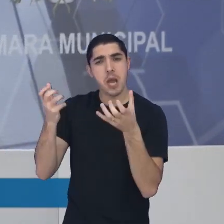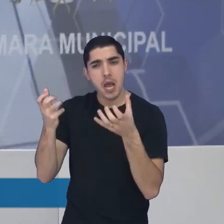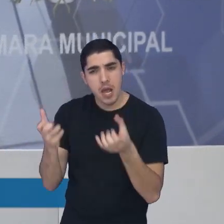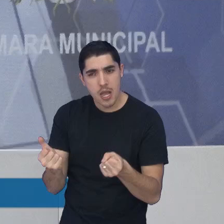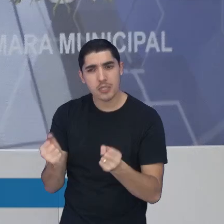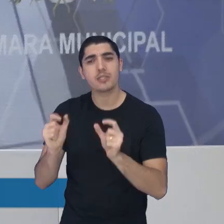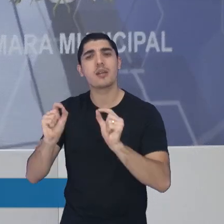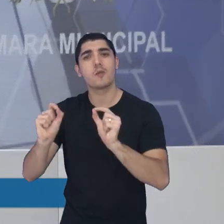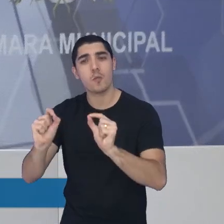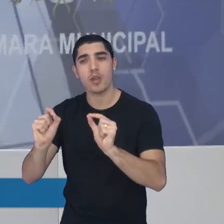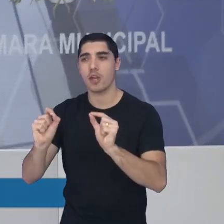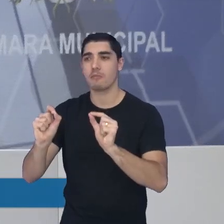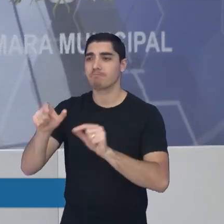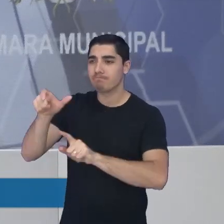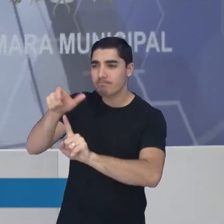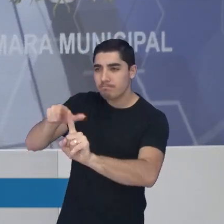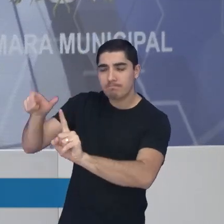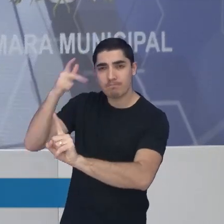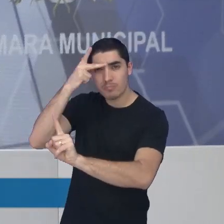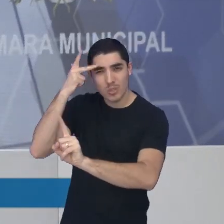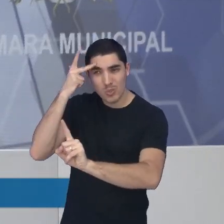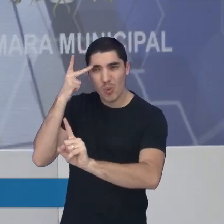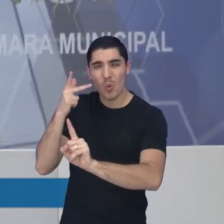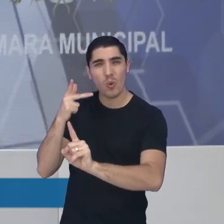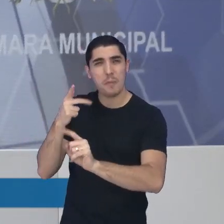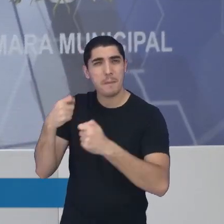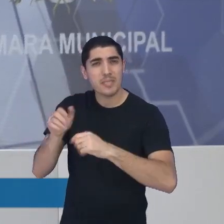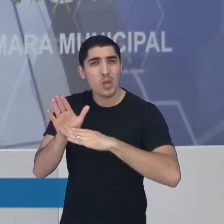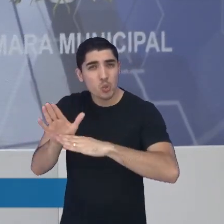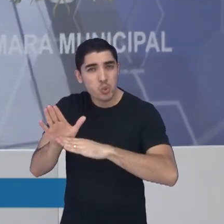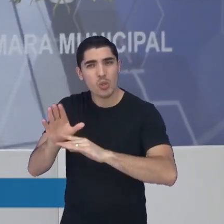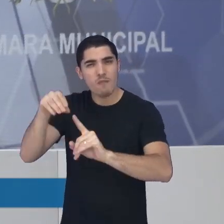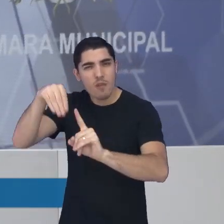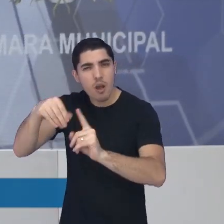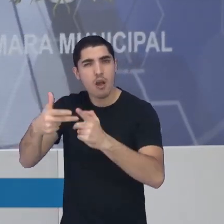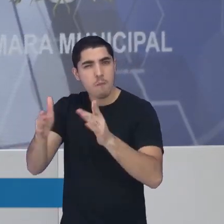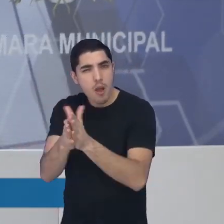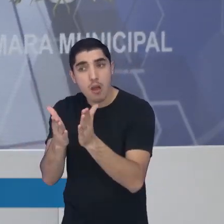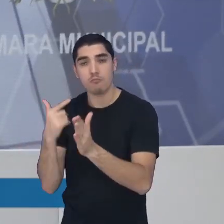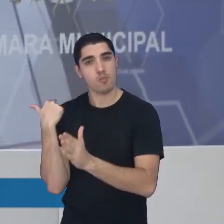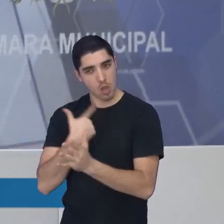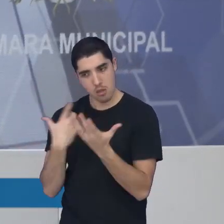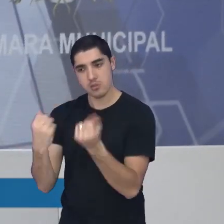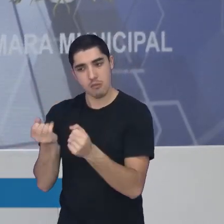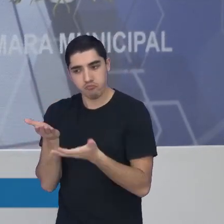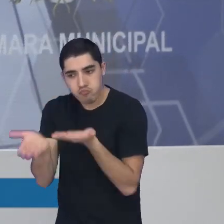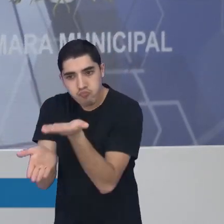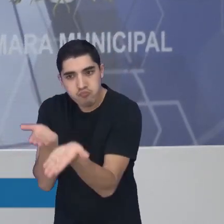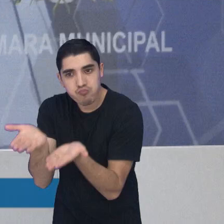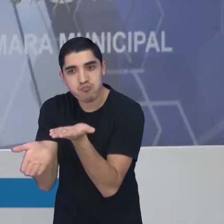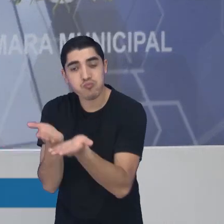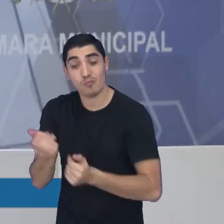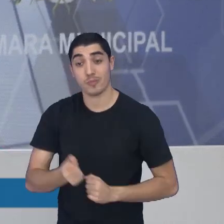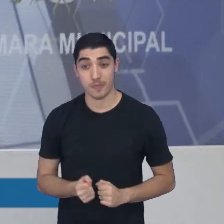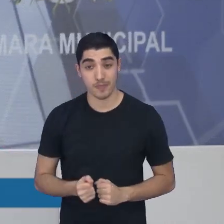assistir os que mais precisam. A homenagem de hoje, vereador Juvenil,